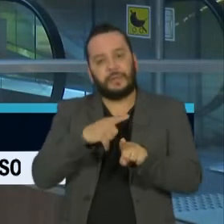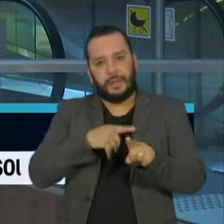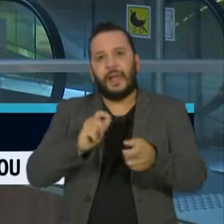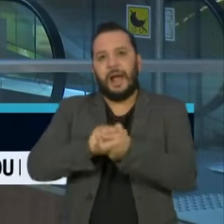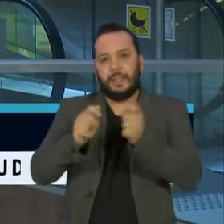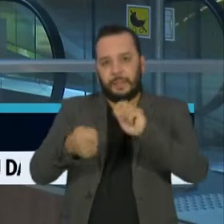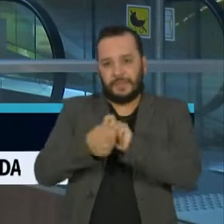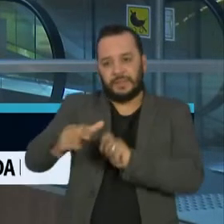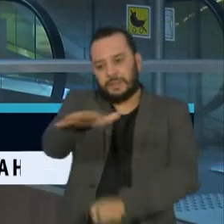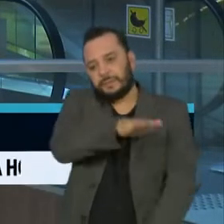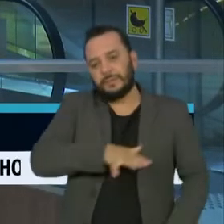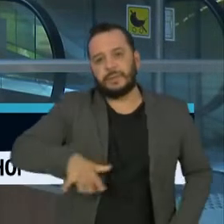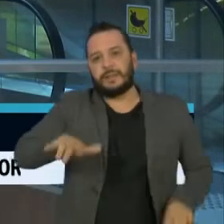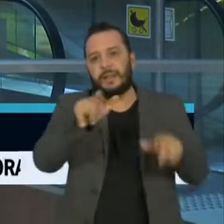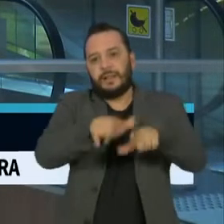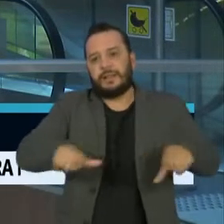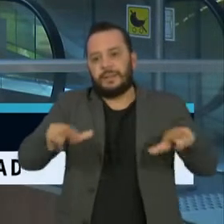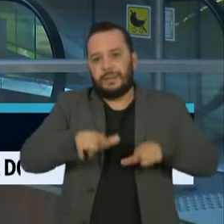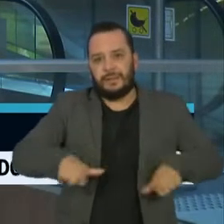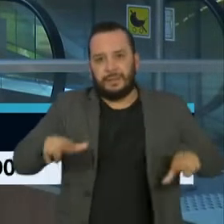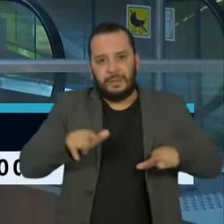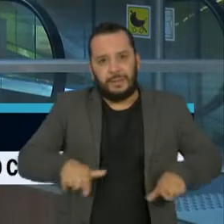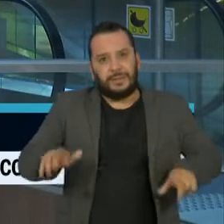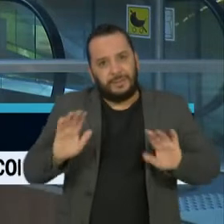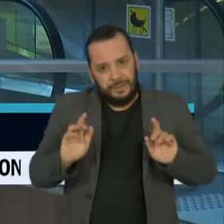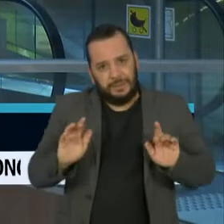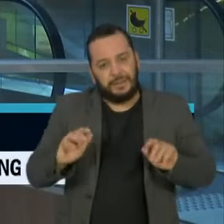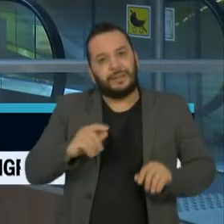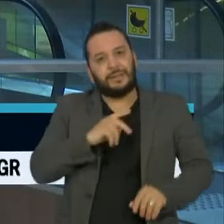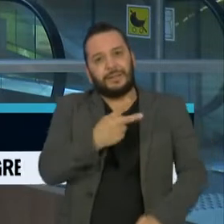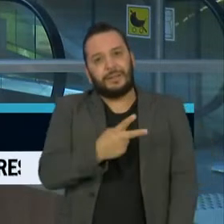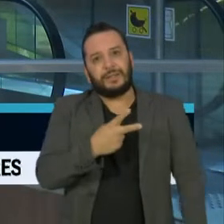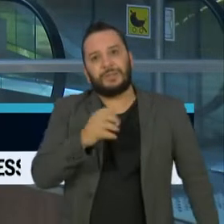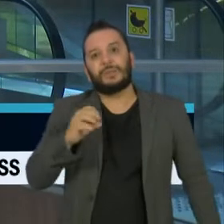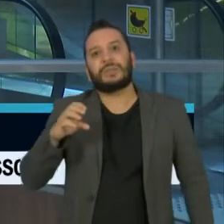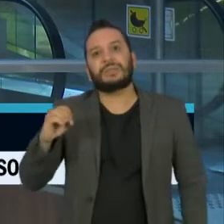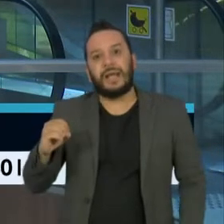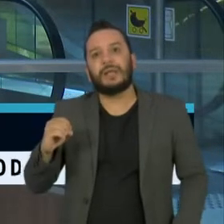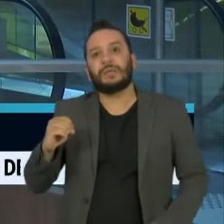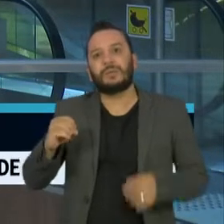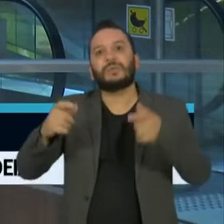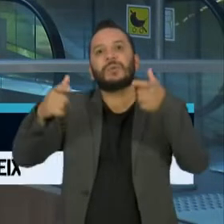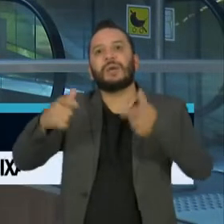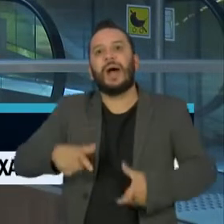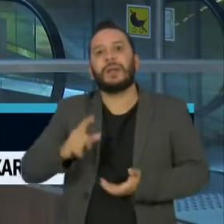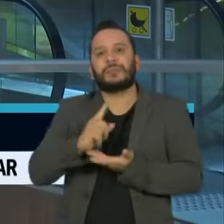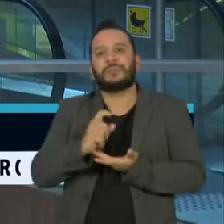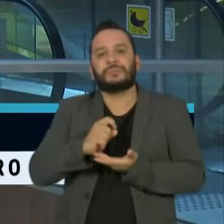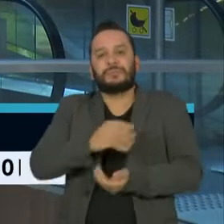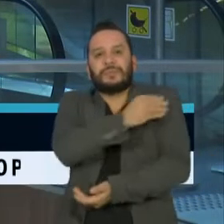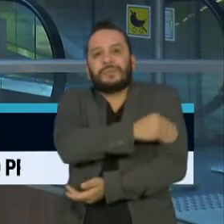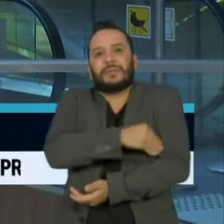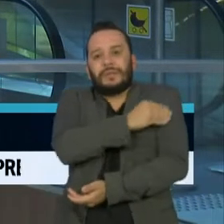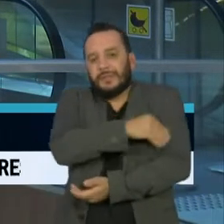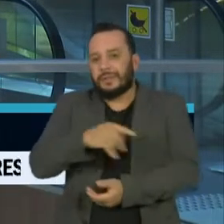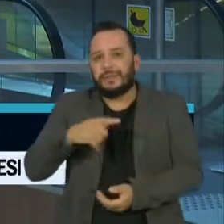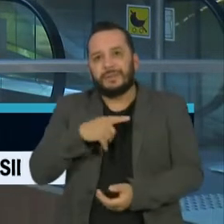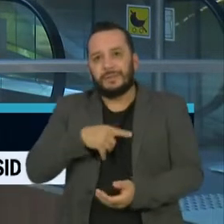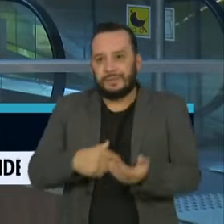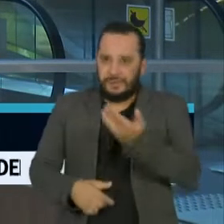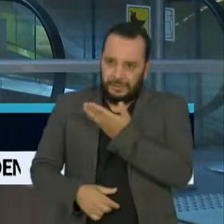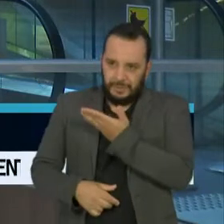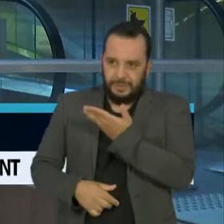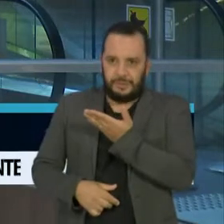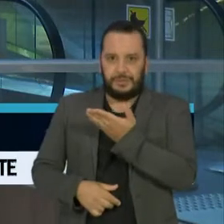algumas adaptações para voltar a receber clientes serão 200 pontos de distribuição de álcool em gel espalhados pelos